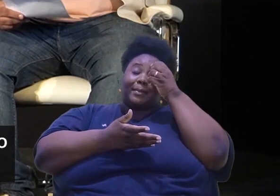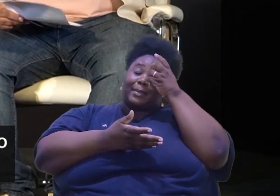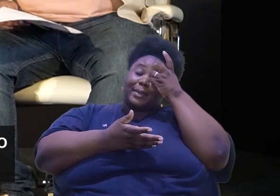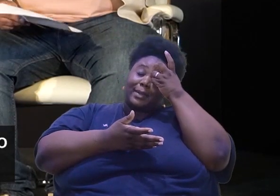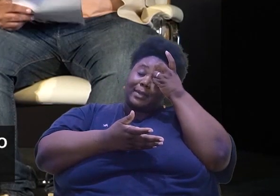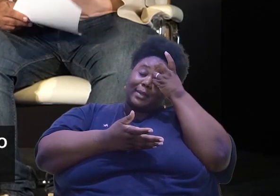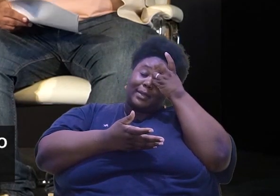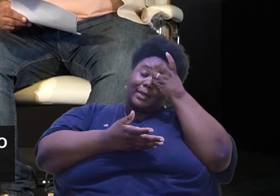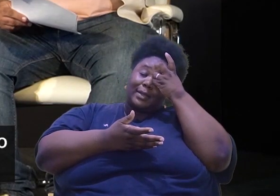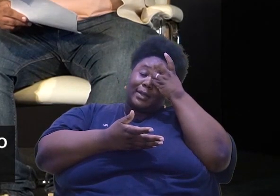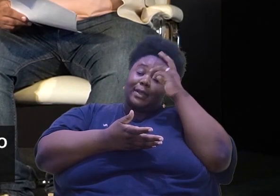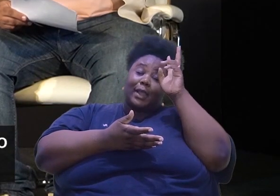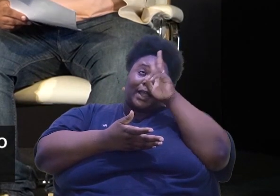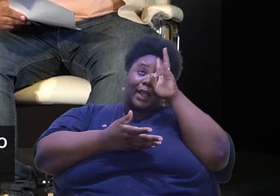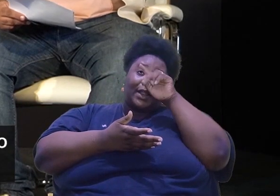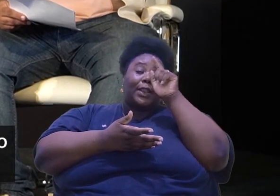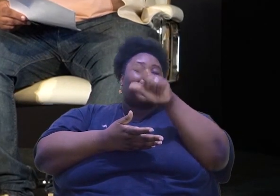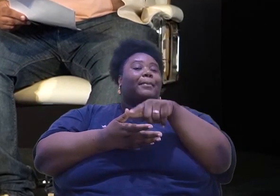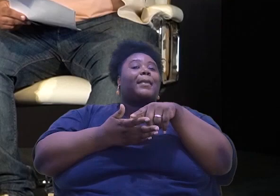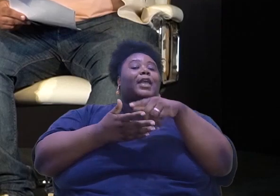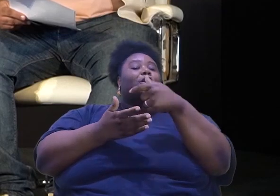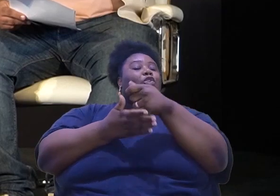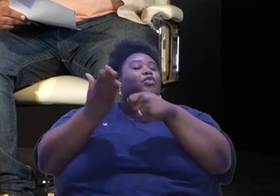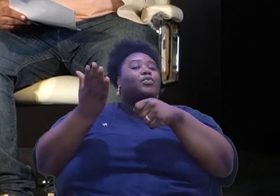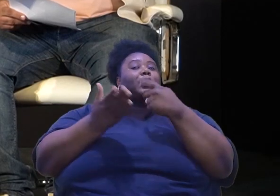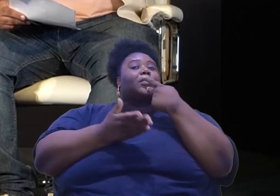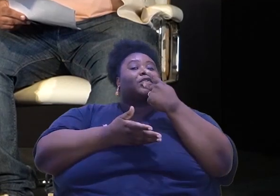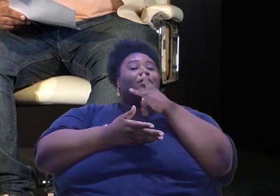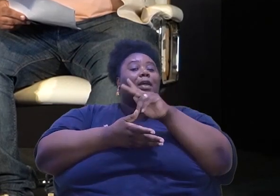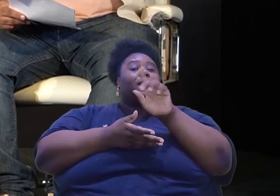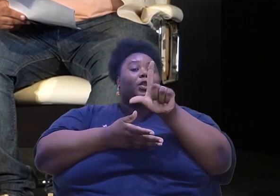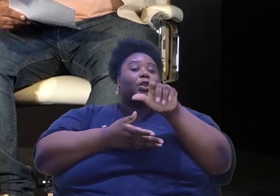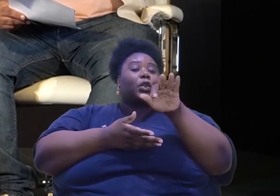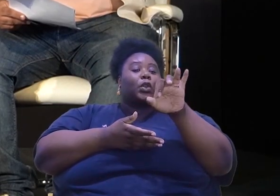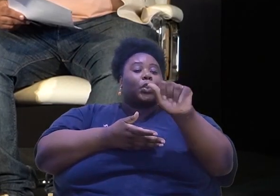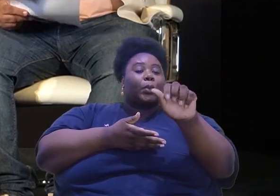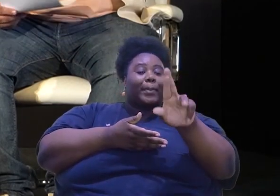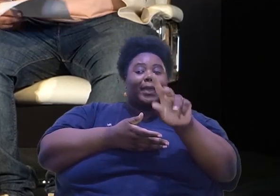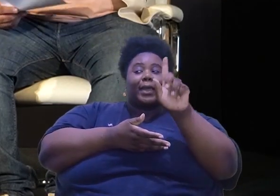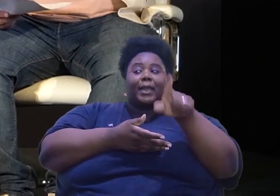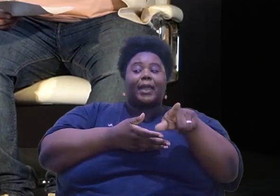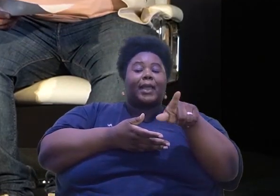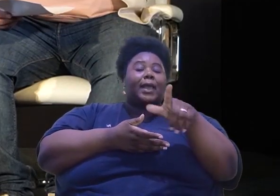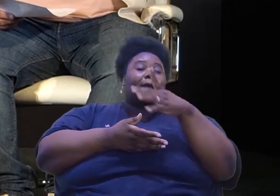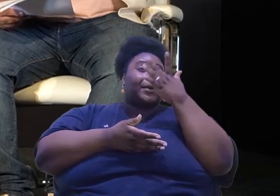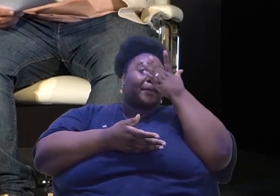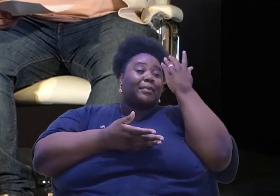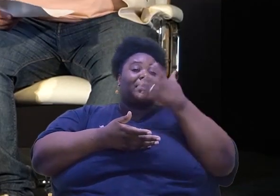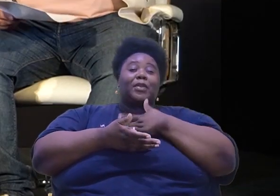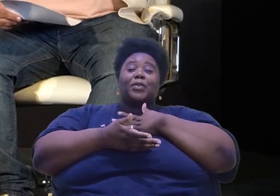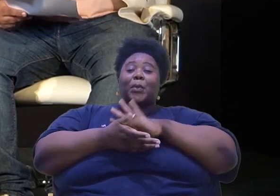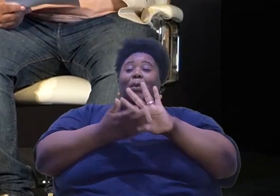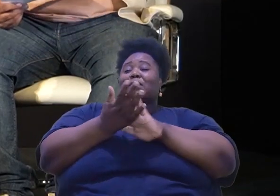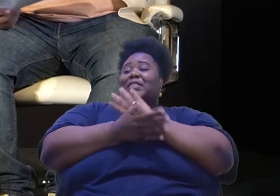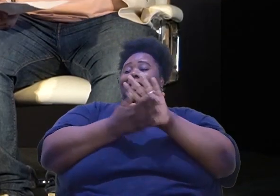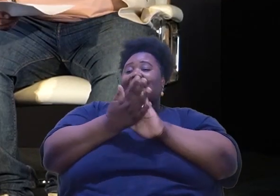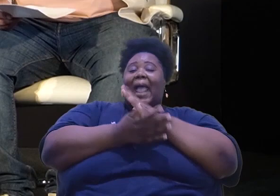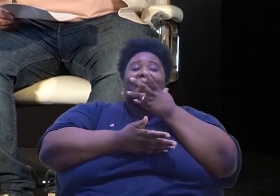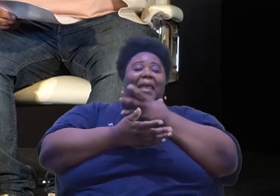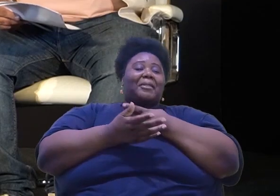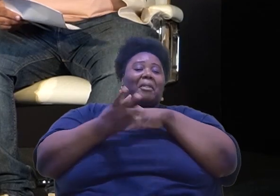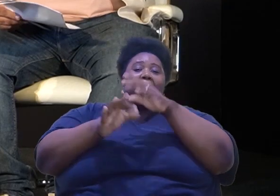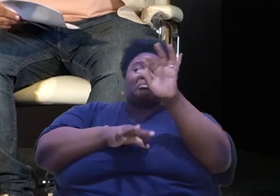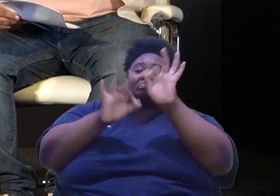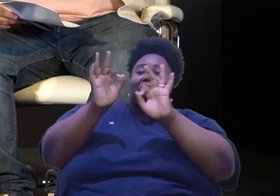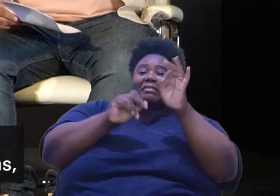conto da Conceição chamado Lumbiá, que é um menino que não gosta de nada do Natal, das decorações